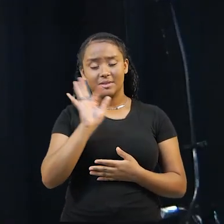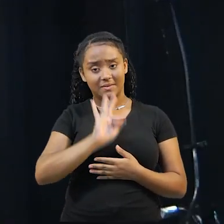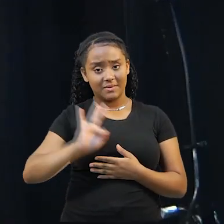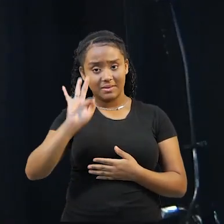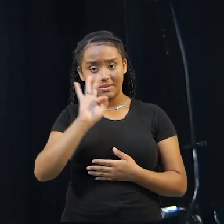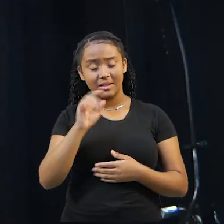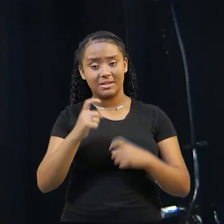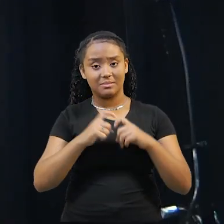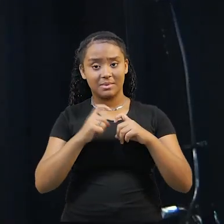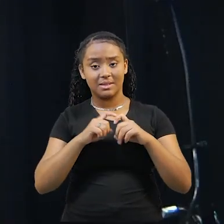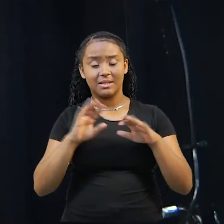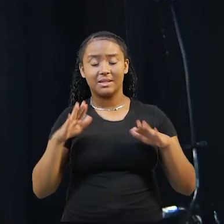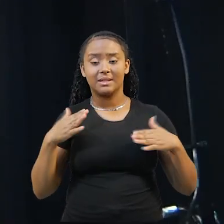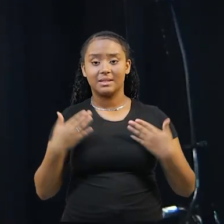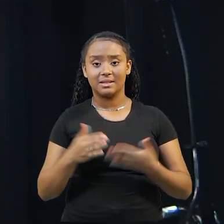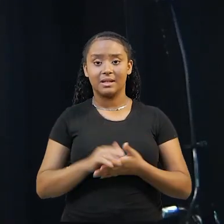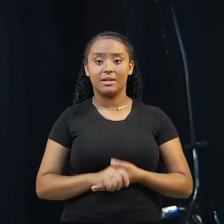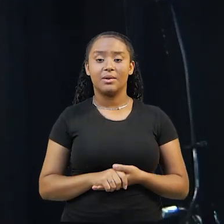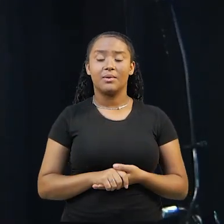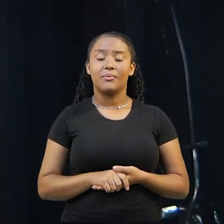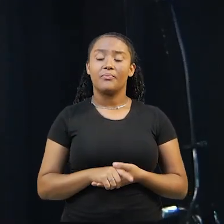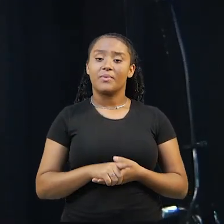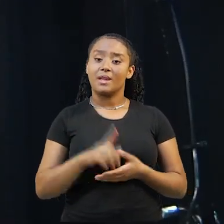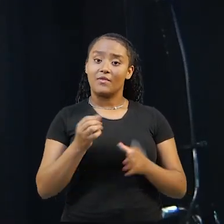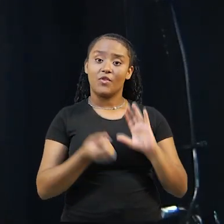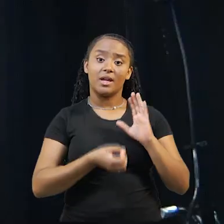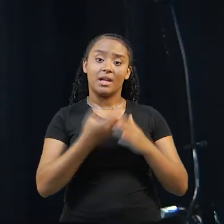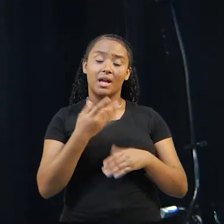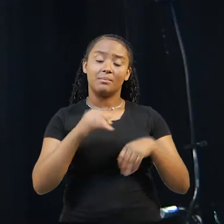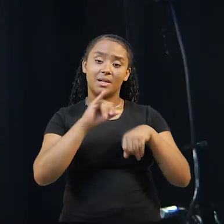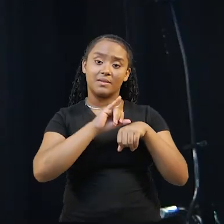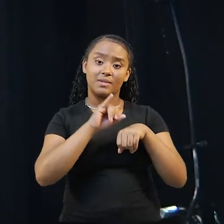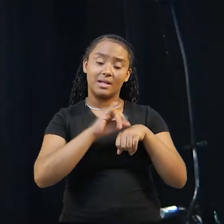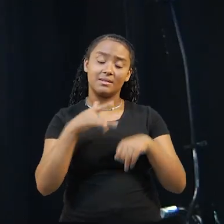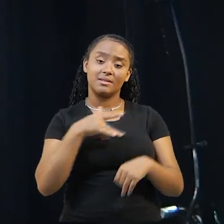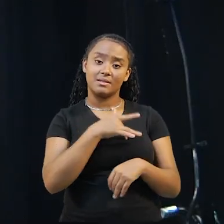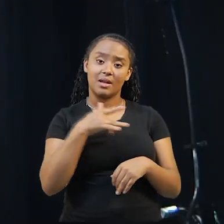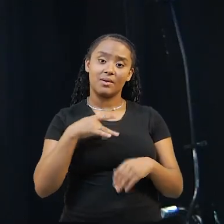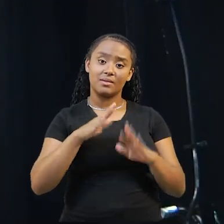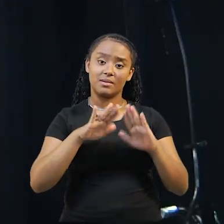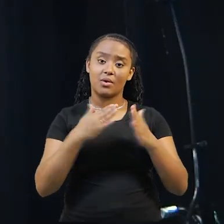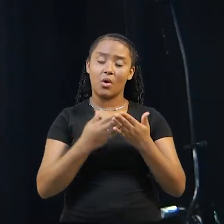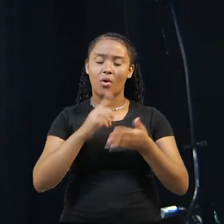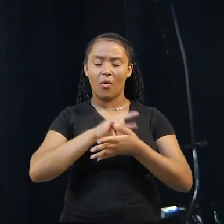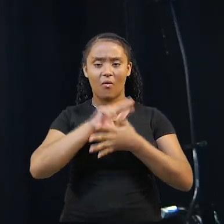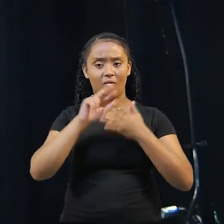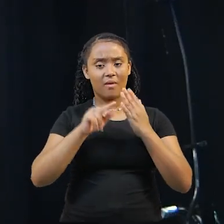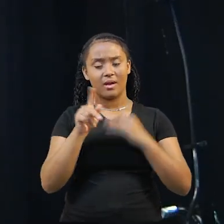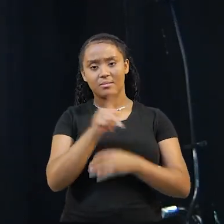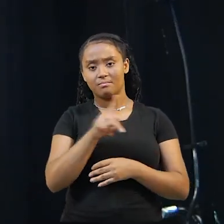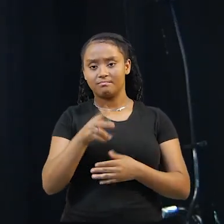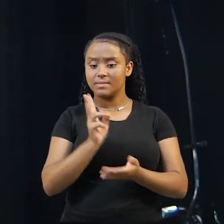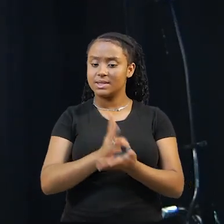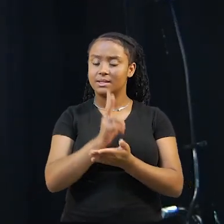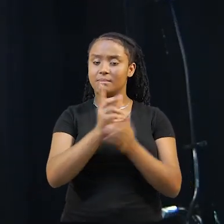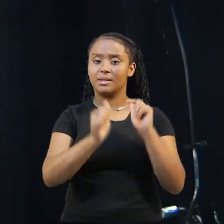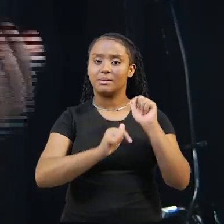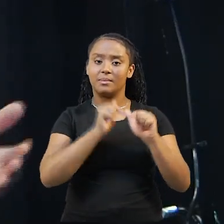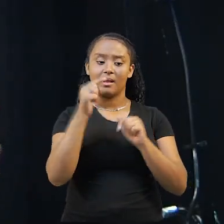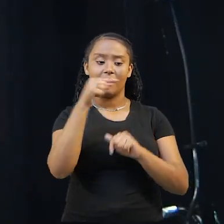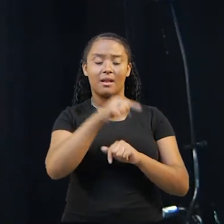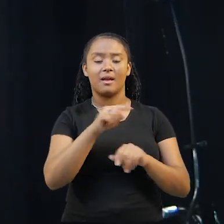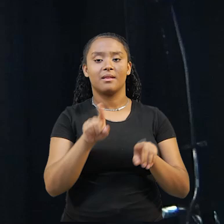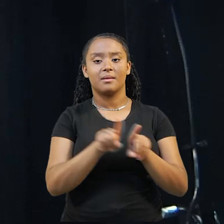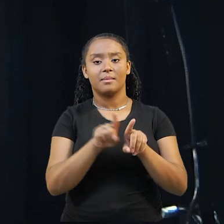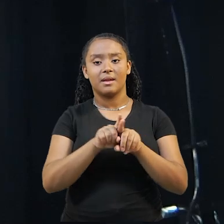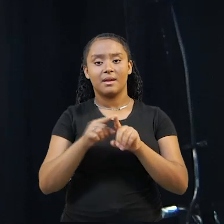de Medicina. Então, ele veio para ser esse centro de saúde escola, né, com vários professores que sempre atuaram lá e